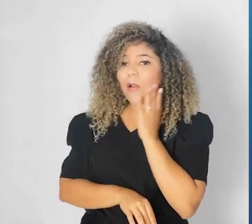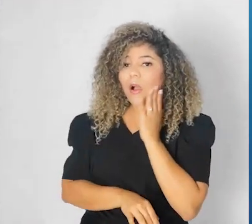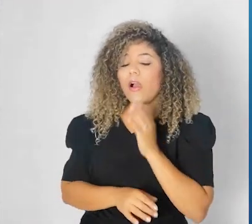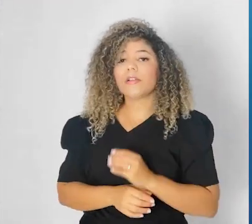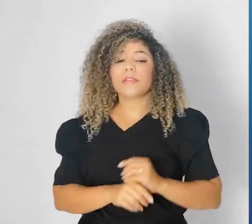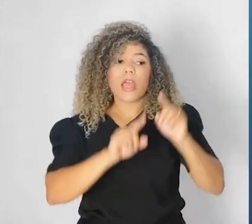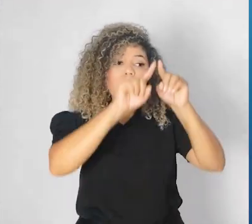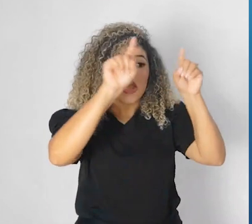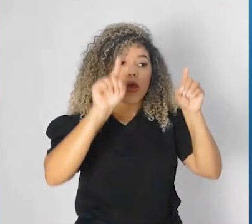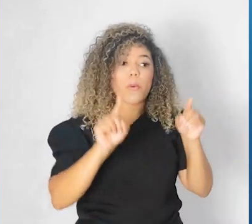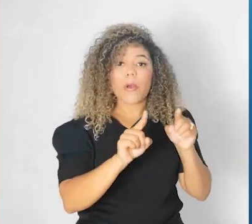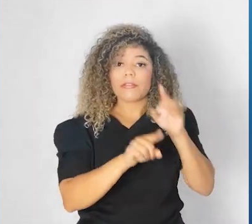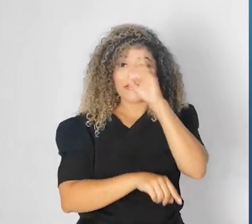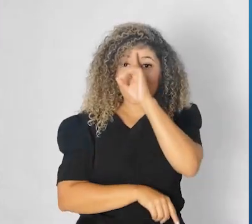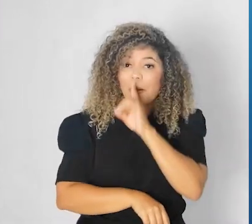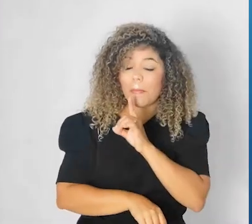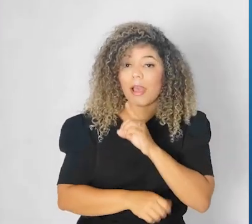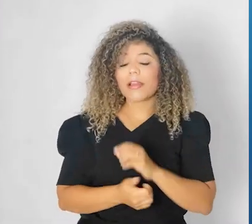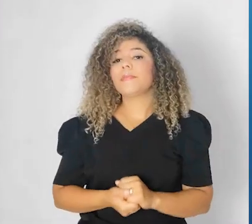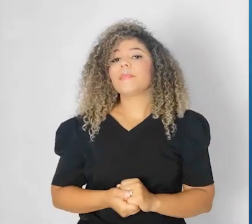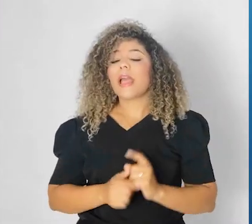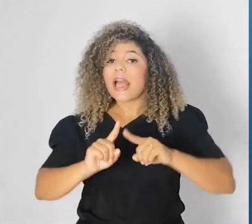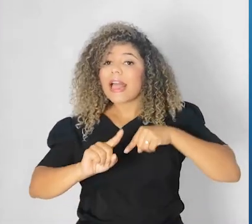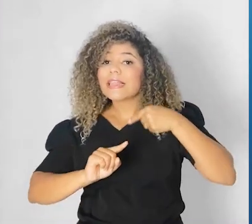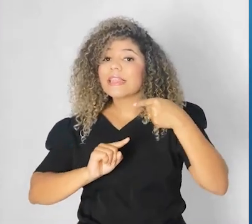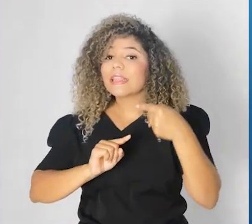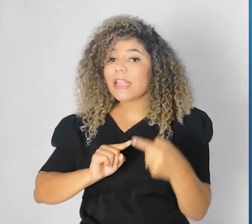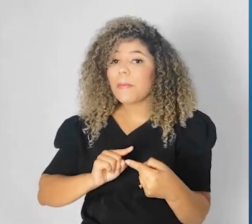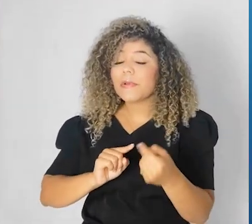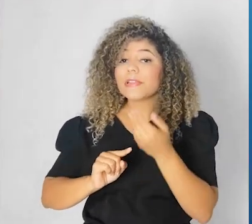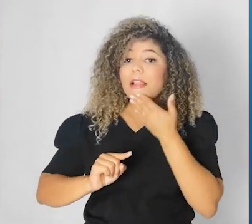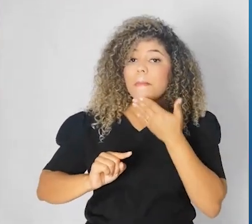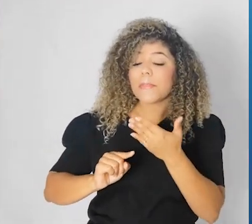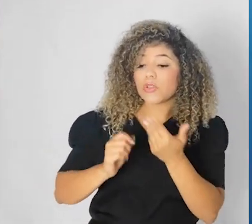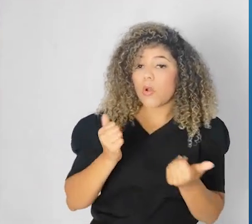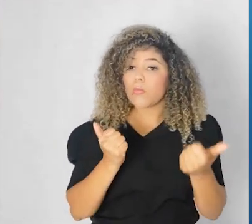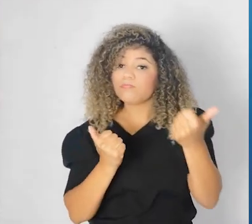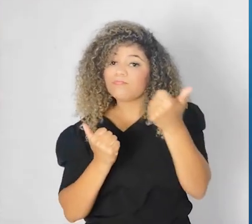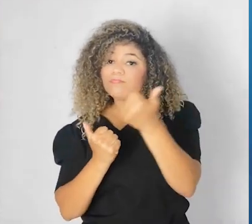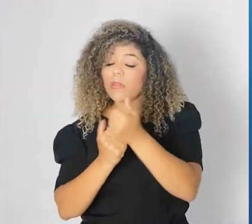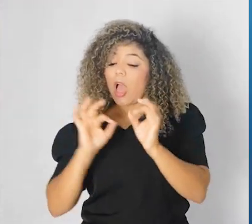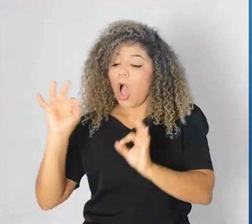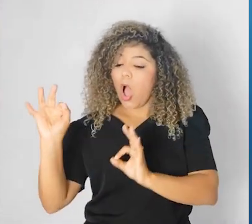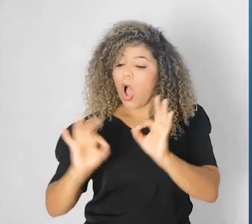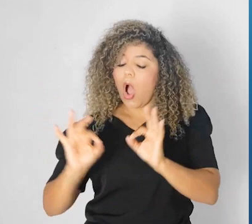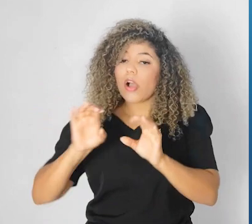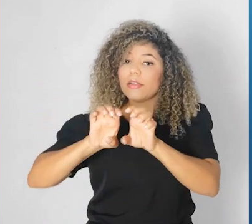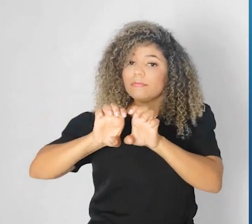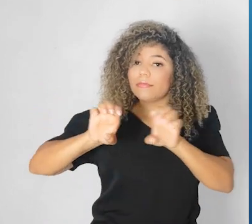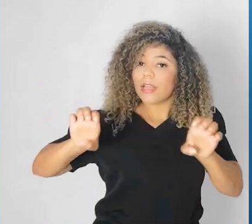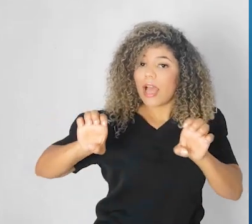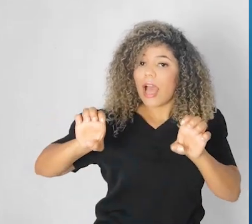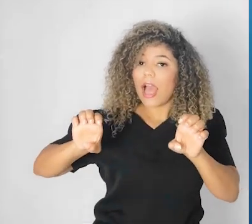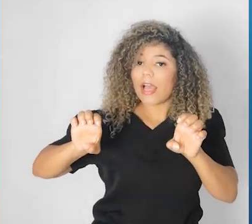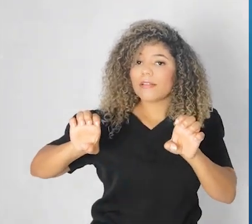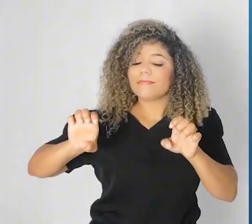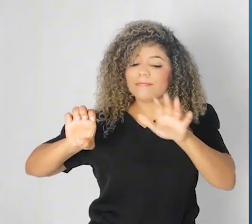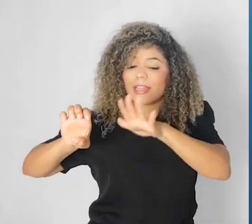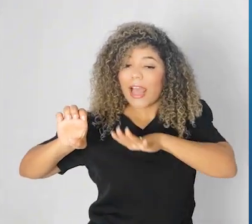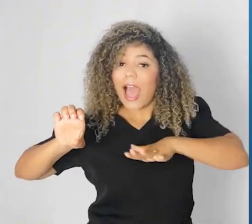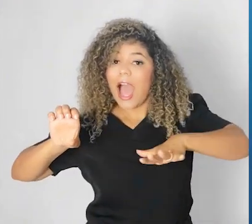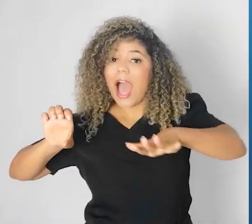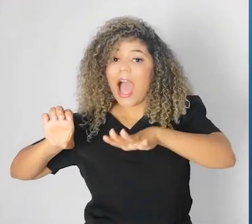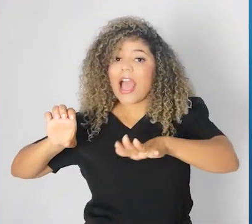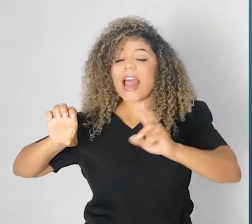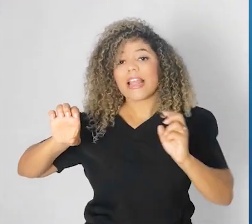quadrado amarelo? E aí, depois que ele pediu que a gente montasse a equação sobre os perímetros, ele deu uns